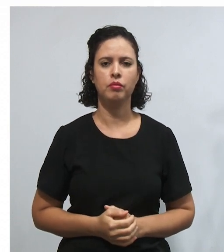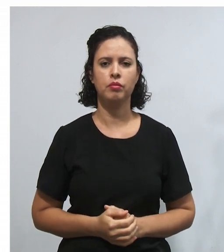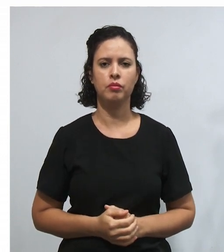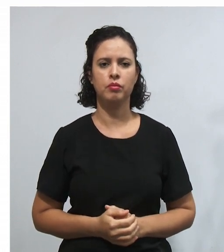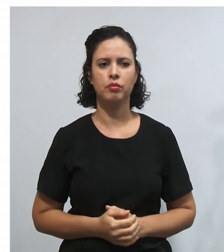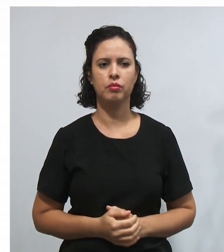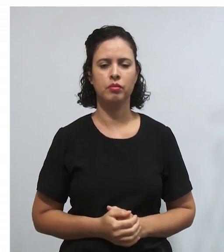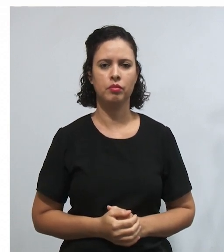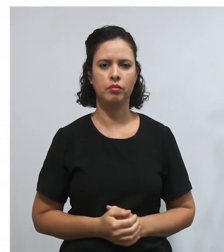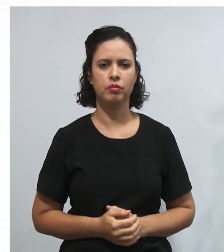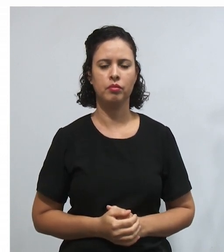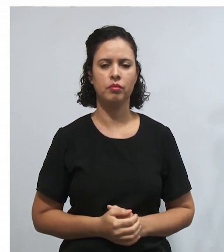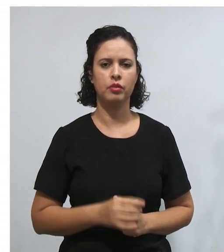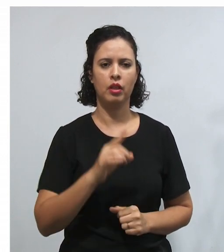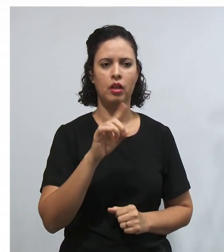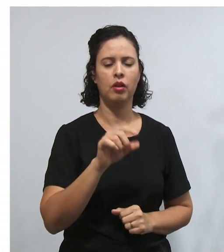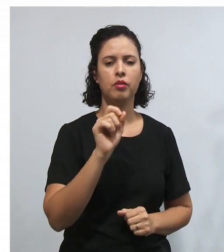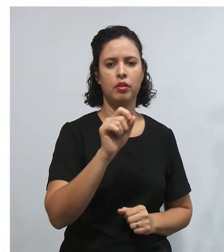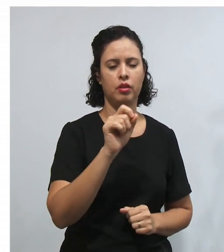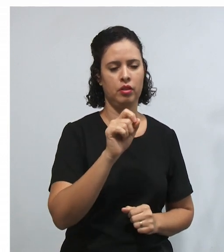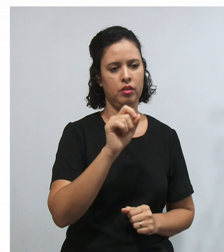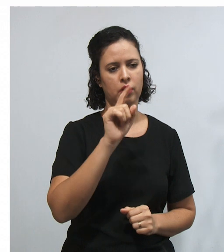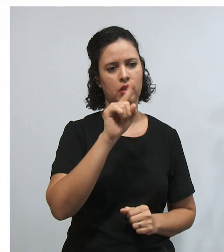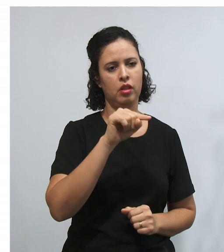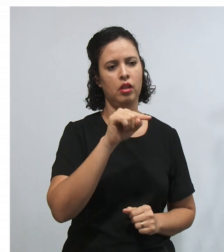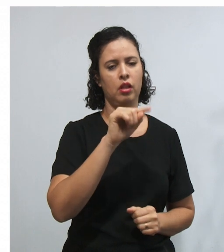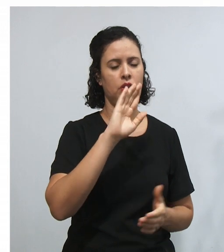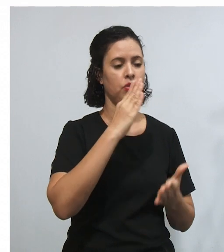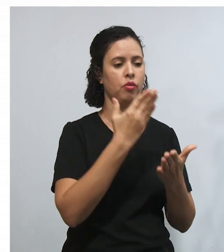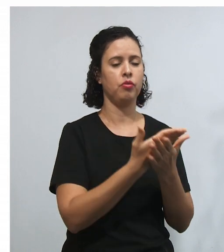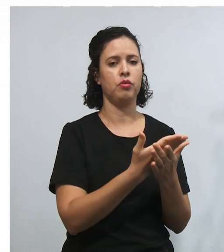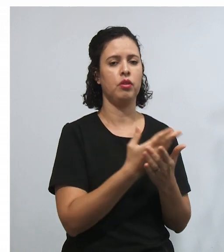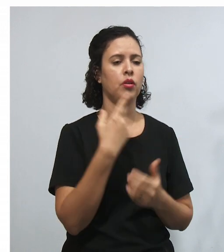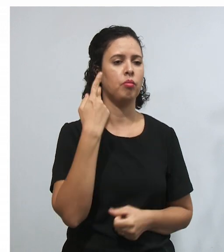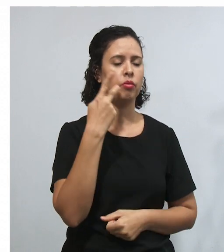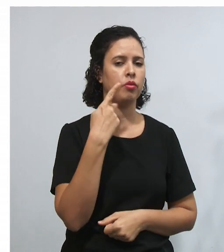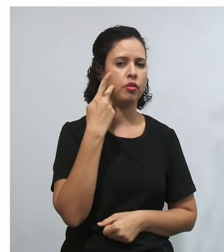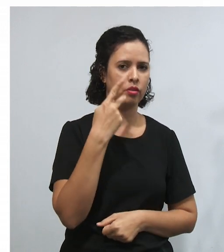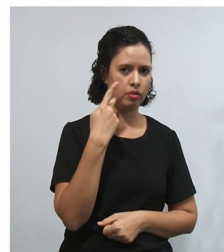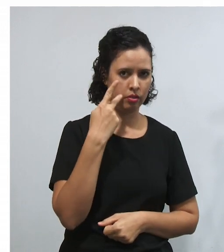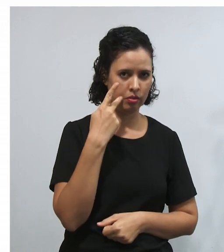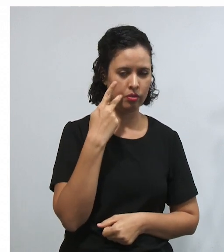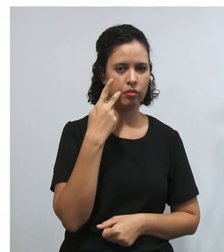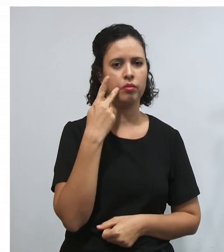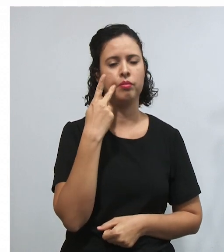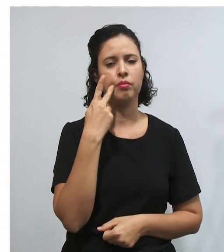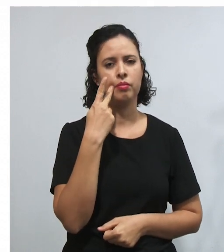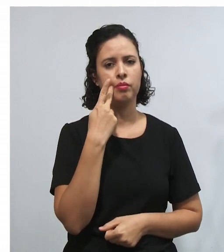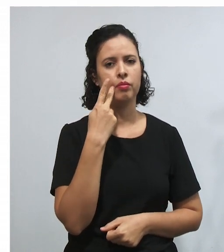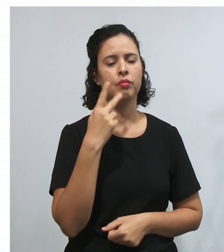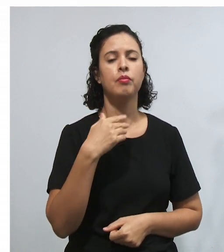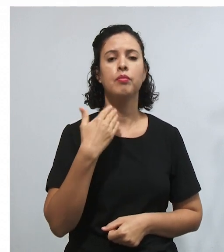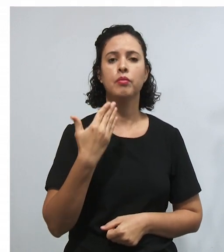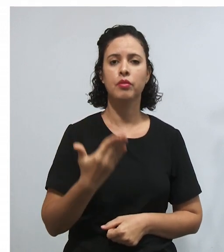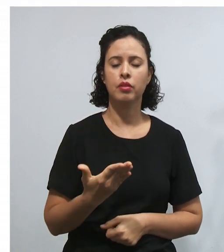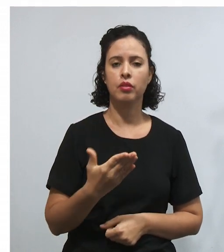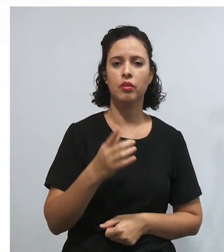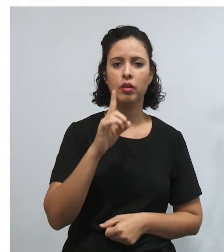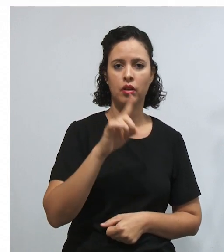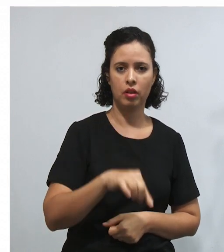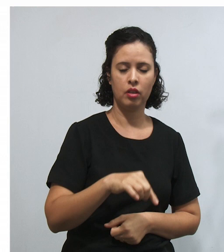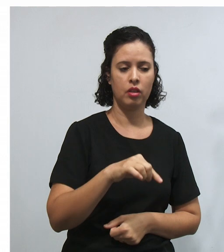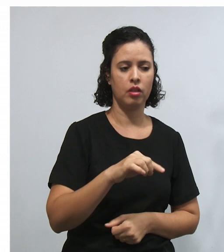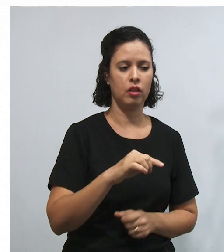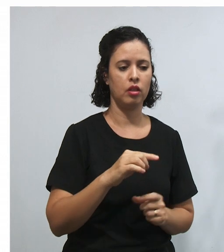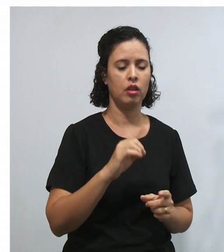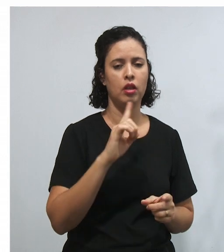não é configurado nepotismo, porque é um cargo que é um cargo de confiança, é um cargo político. Então, no caso de